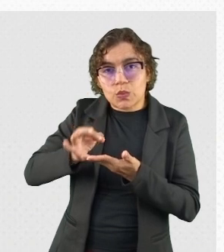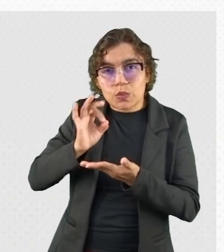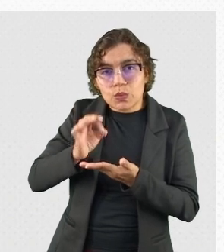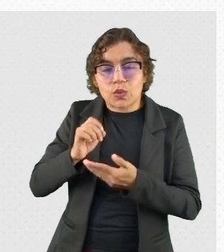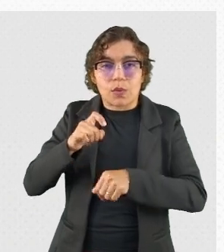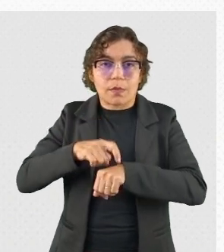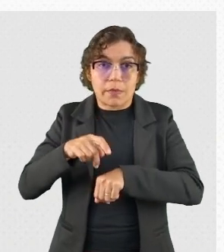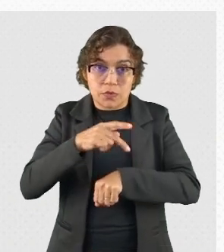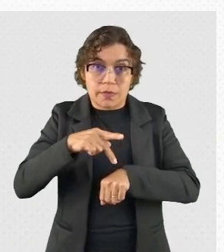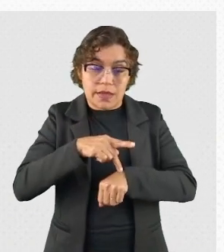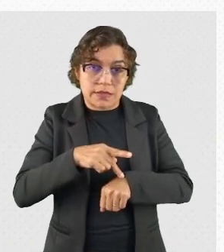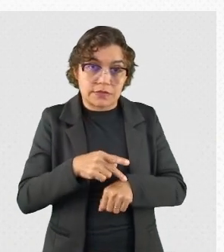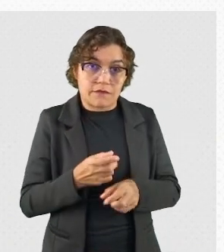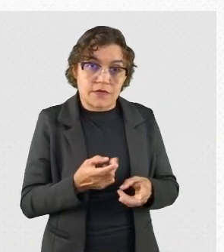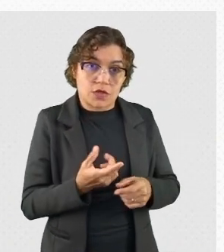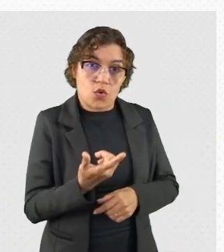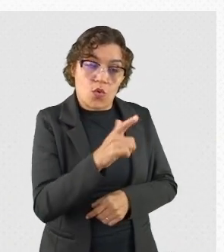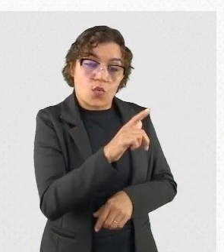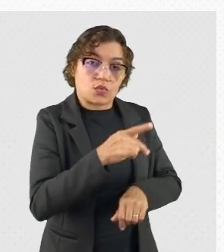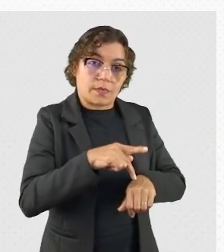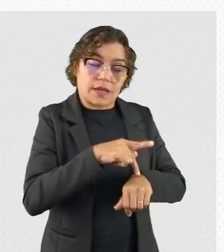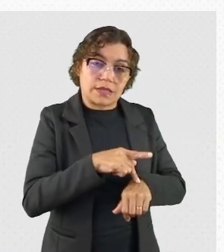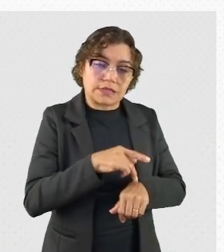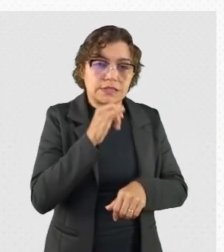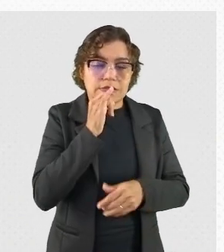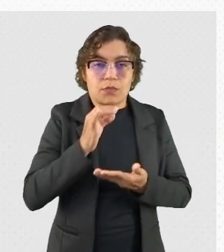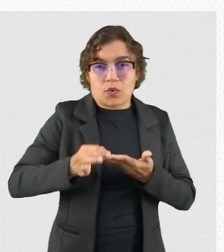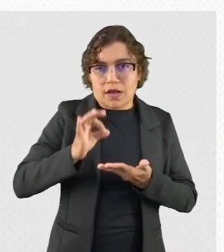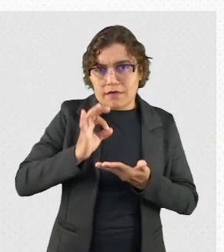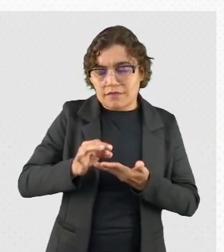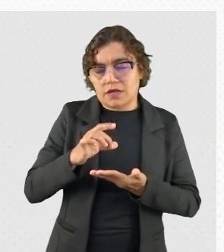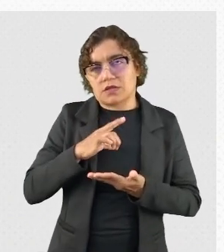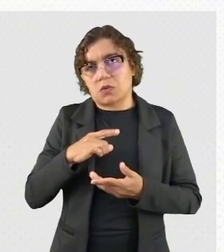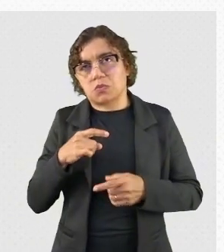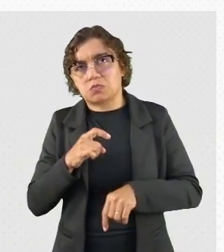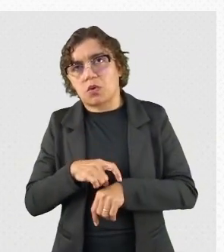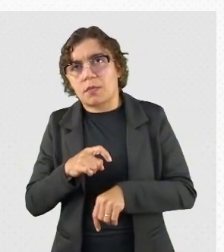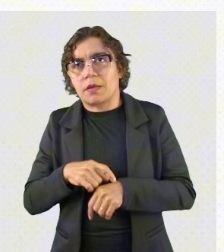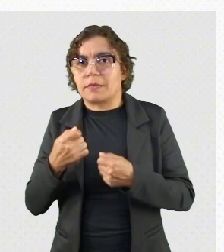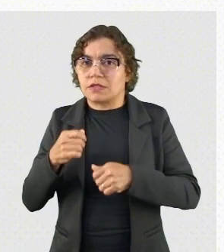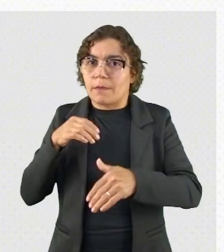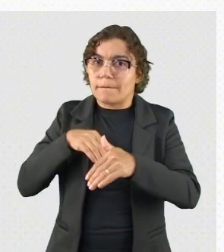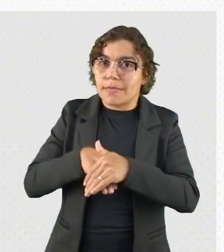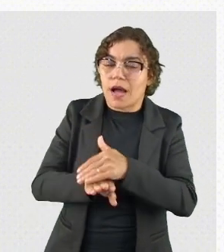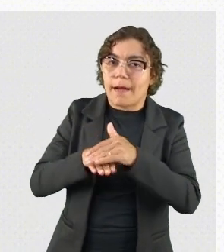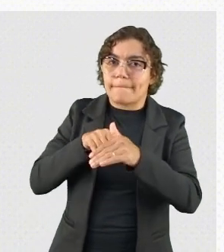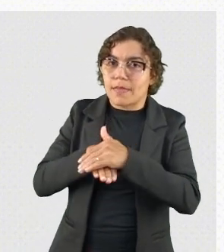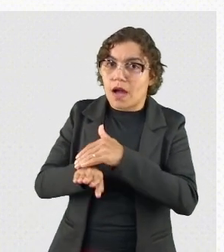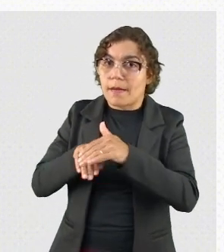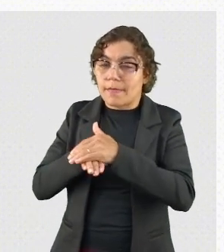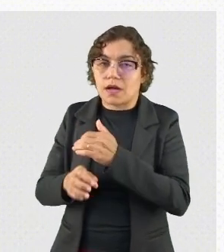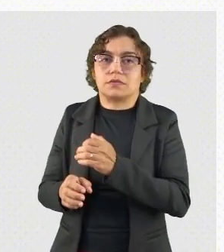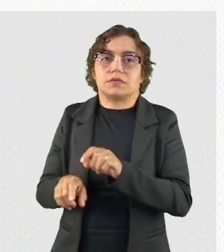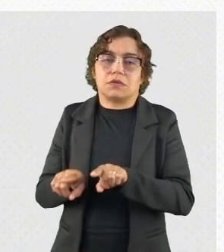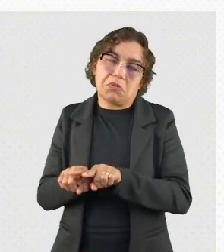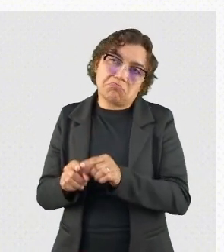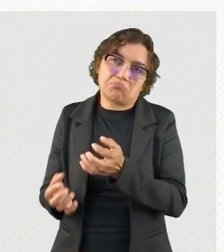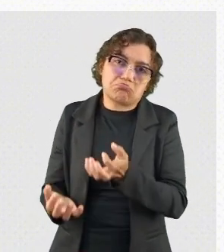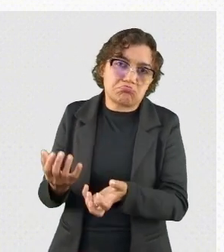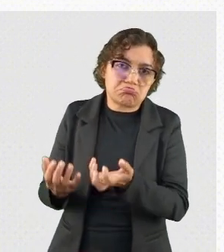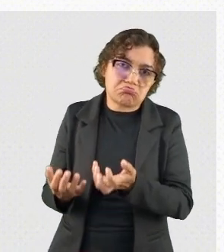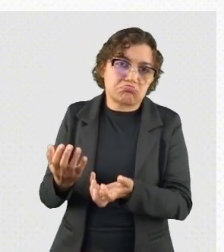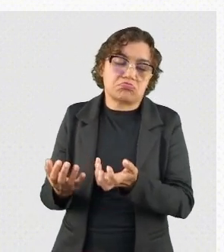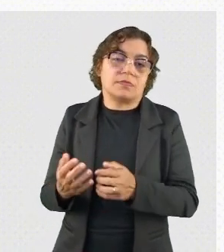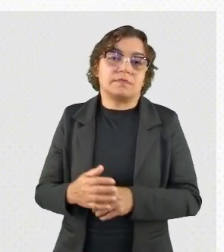exportações do Brasil, que diminuíam, que o café, né, ele tinha que, em alguns momentos, ser estocado, ser até queimado, né, em outros momentos da